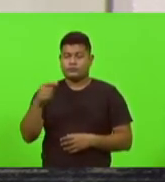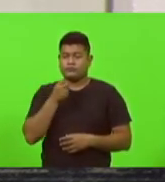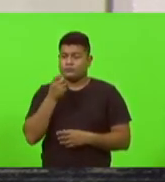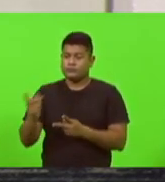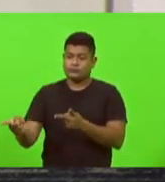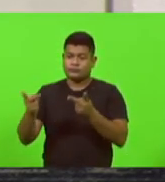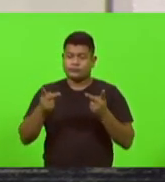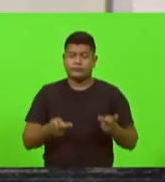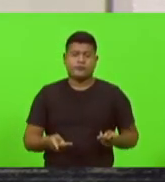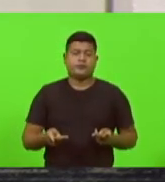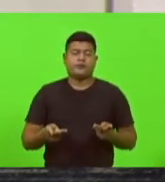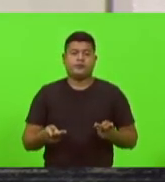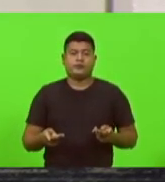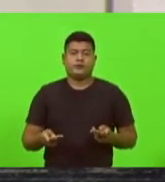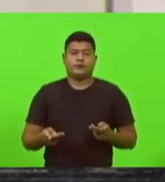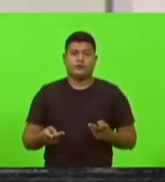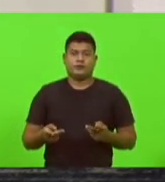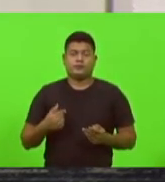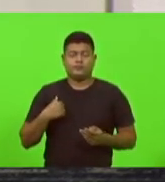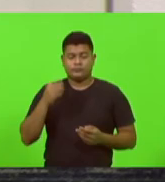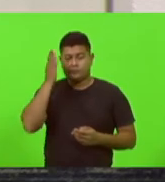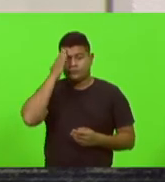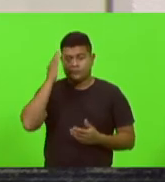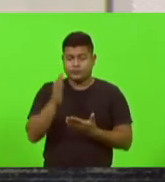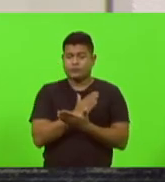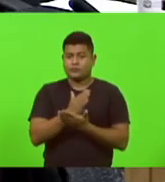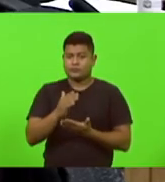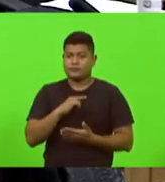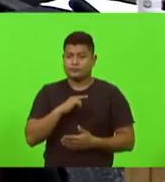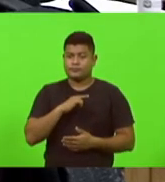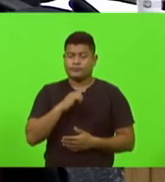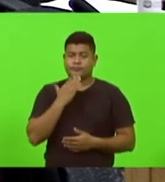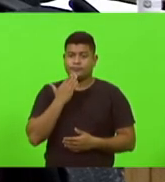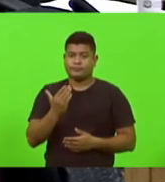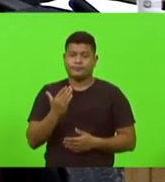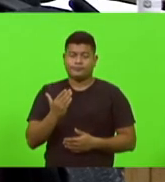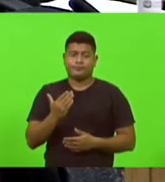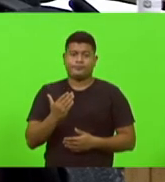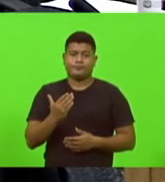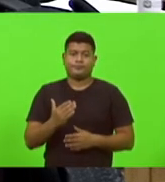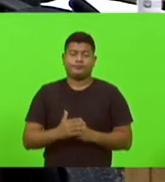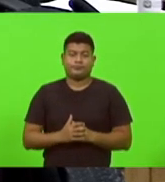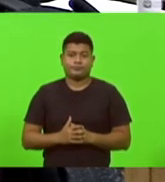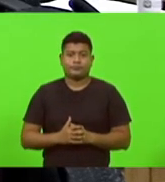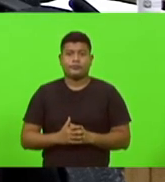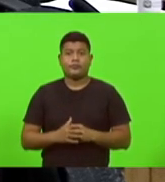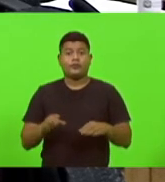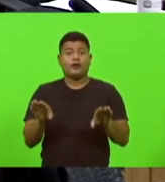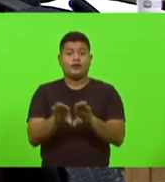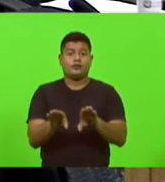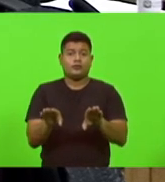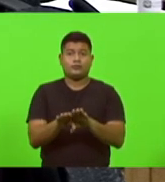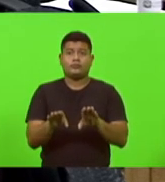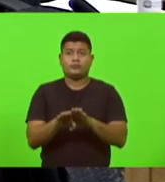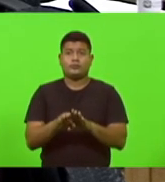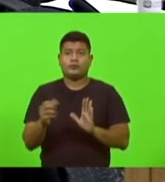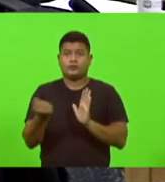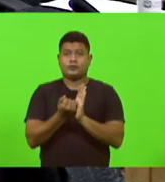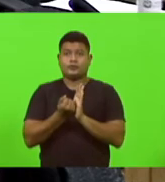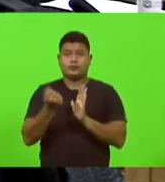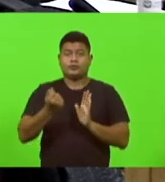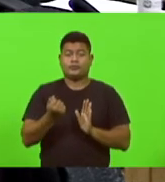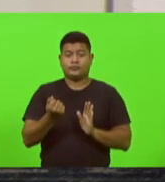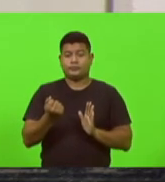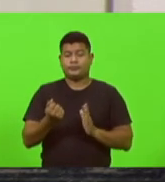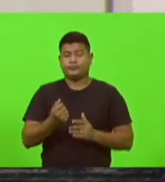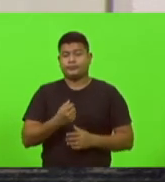aí que trouxeram alguns pleitos. Também registrar a presença do prefeito de Peritiba, Paulo Deitos, e